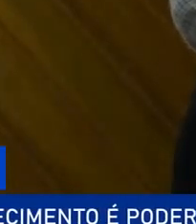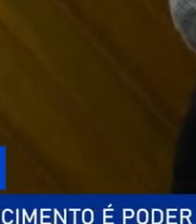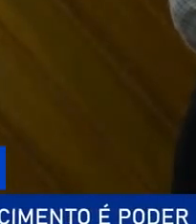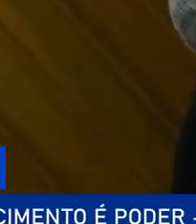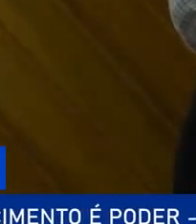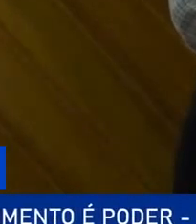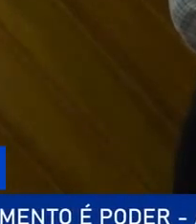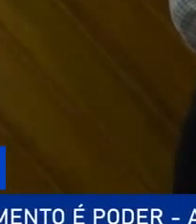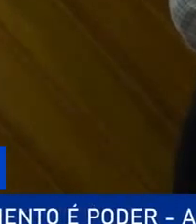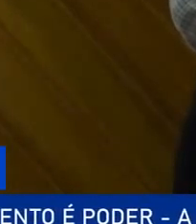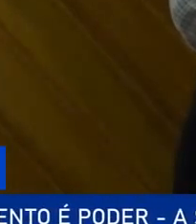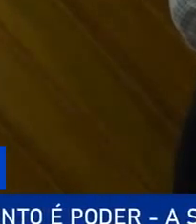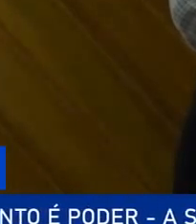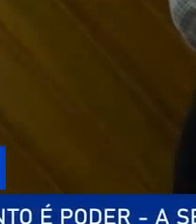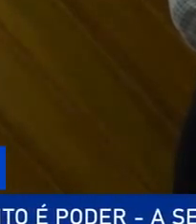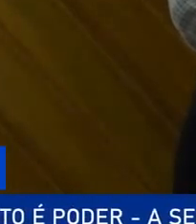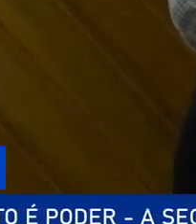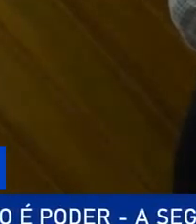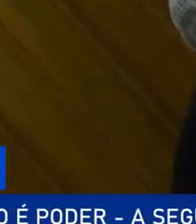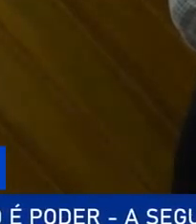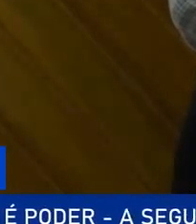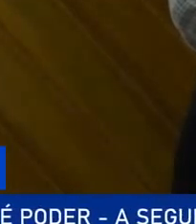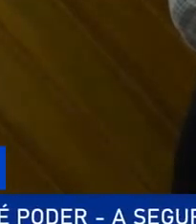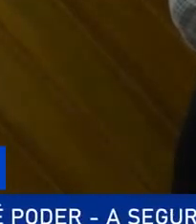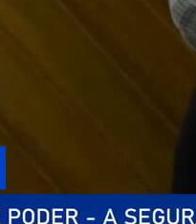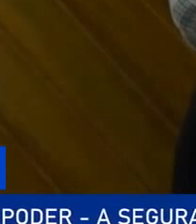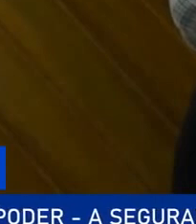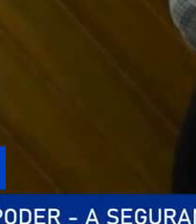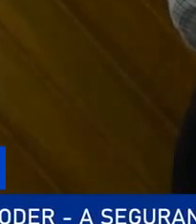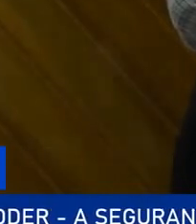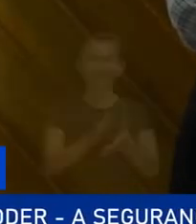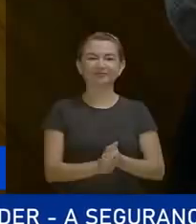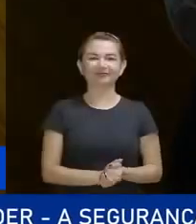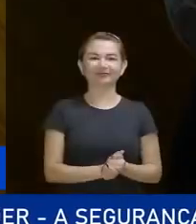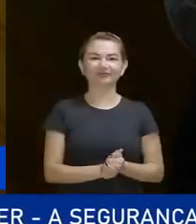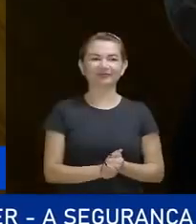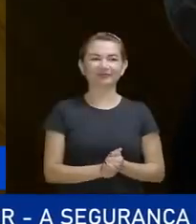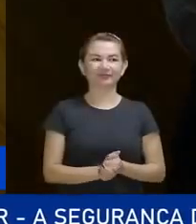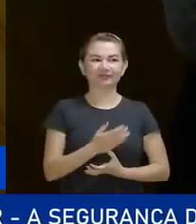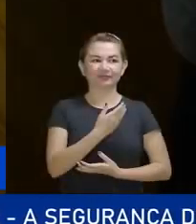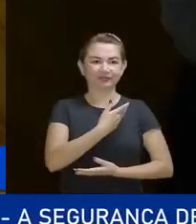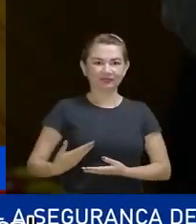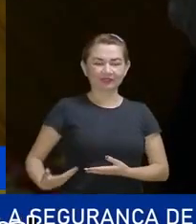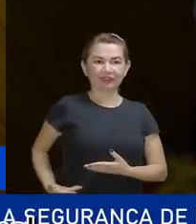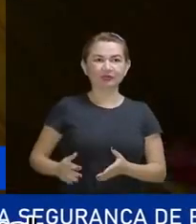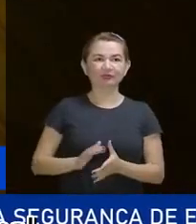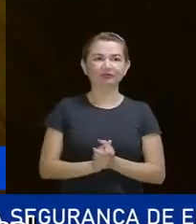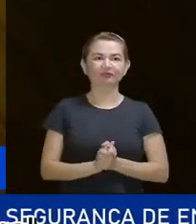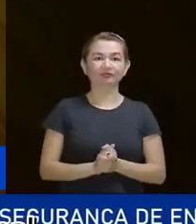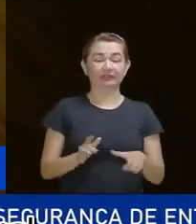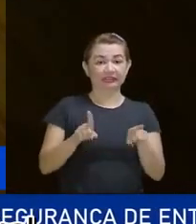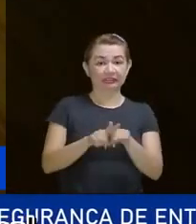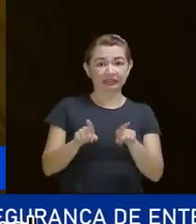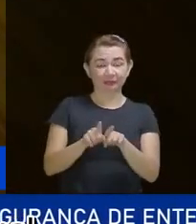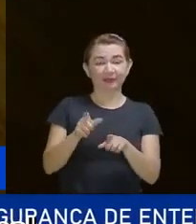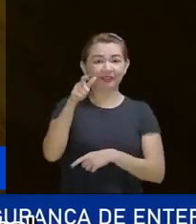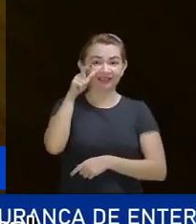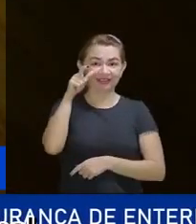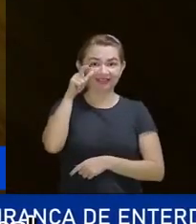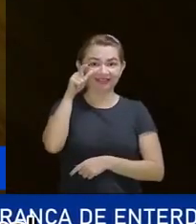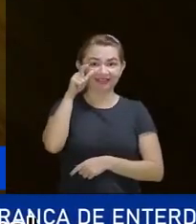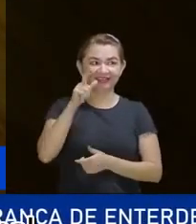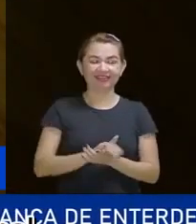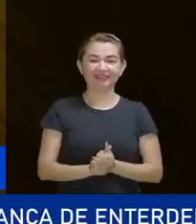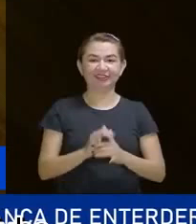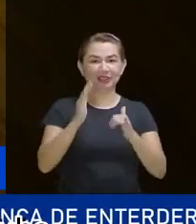Senhoras e senhores, fazendo a abertura do evento, somos os olhos da lei, o senhor José Seixas. Inclusive Ele tem a aqueles pele que nos parda, acompanham cabelos